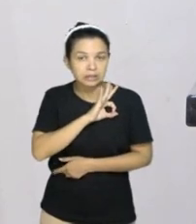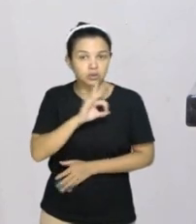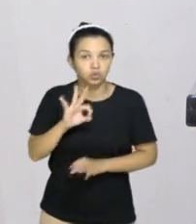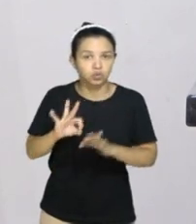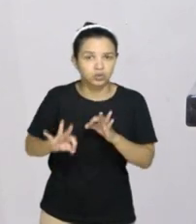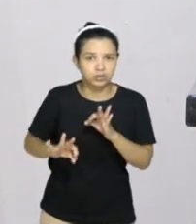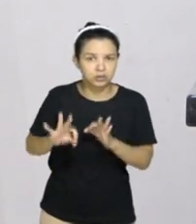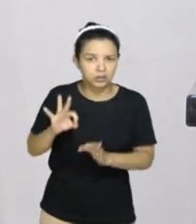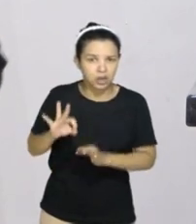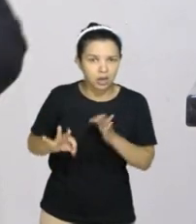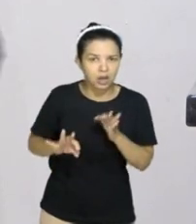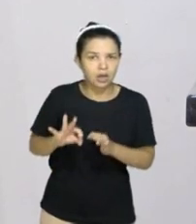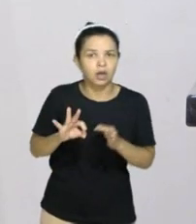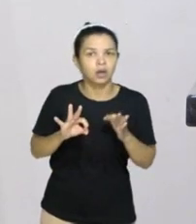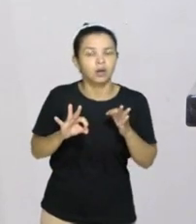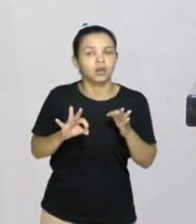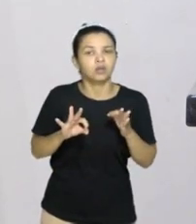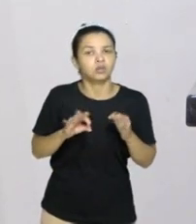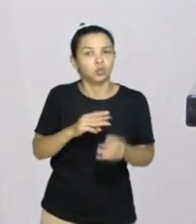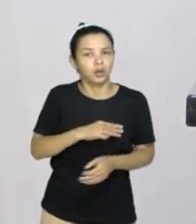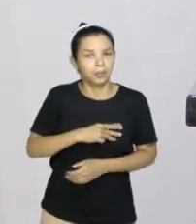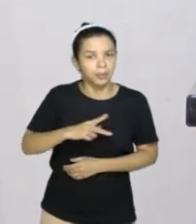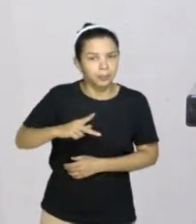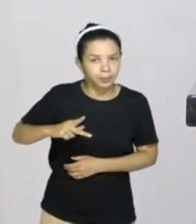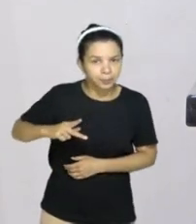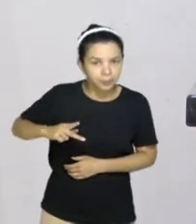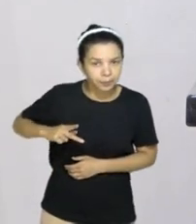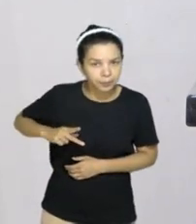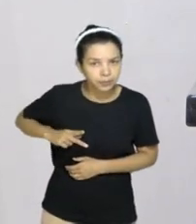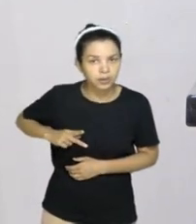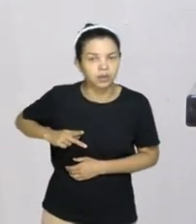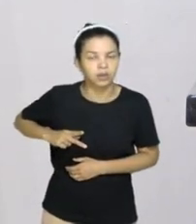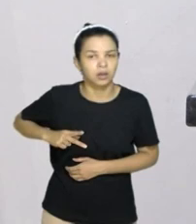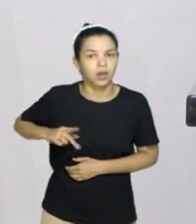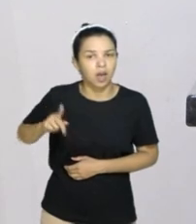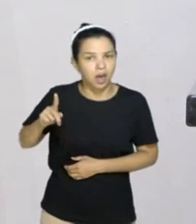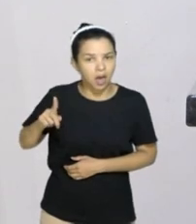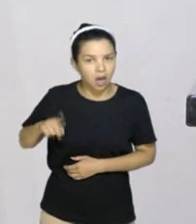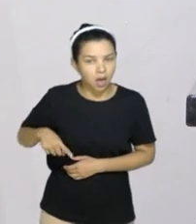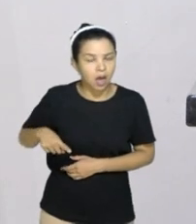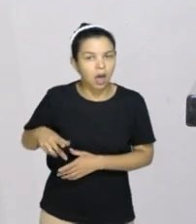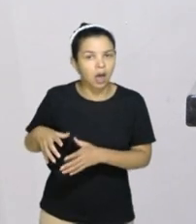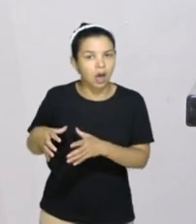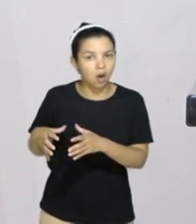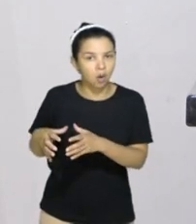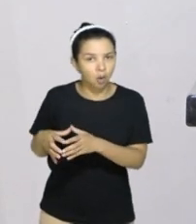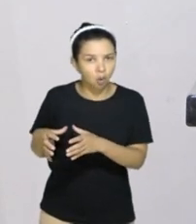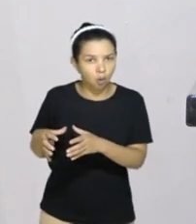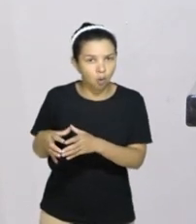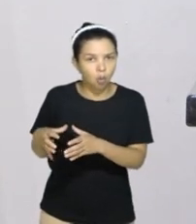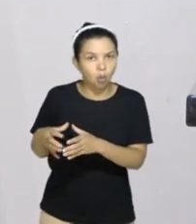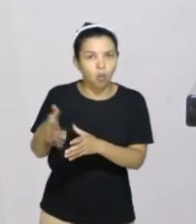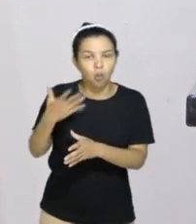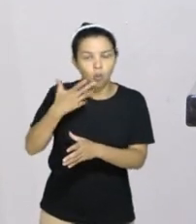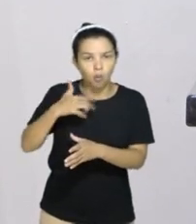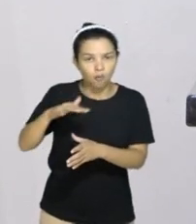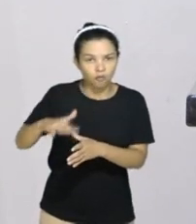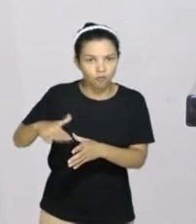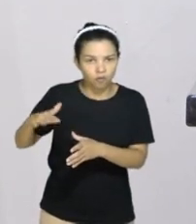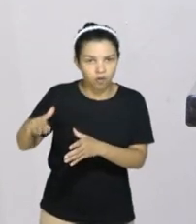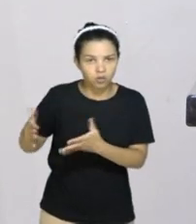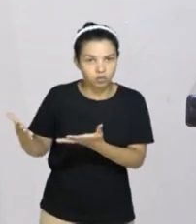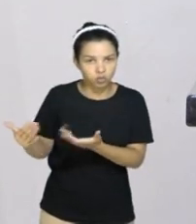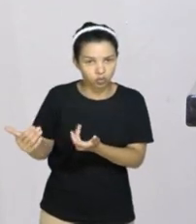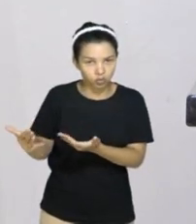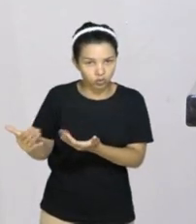problema é do Ministério Público hoje esse problema é da Vara da Infância e da Juventude que precisa tomar uma providência em relação a isso